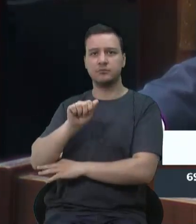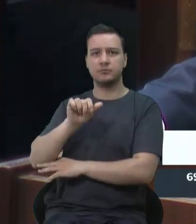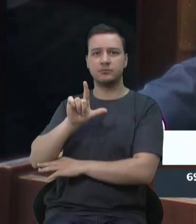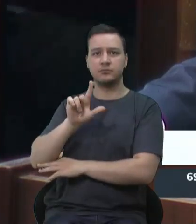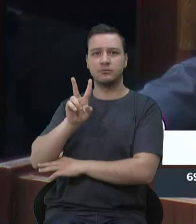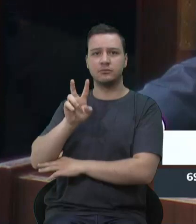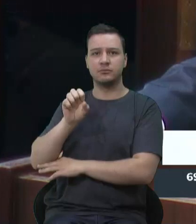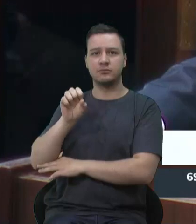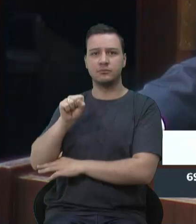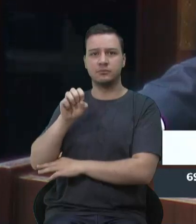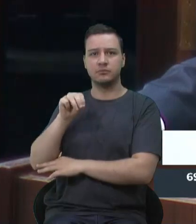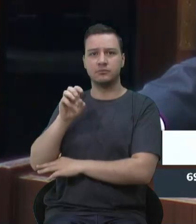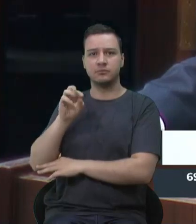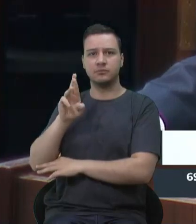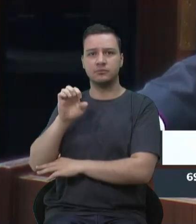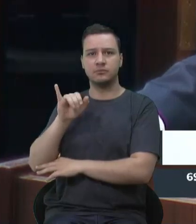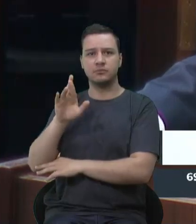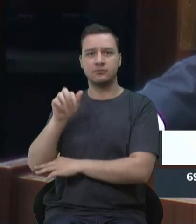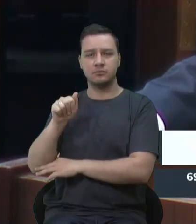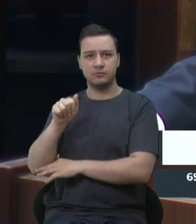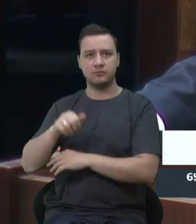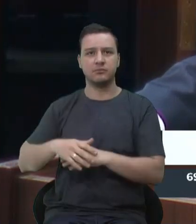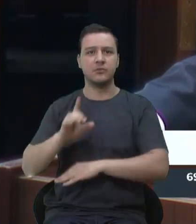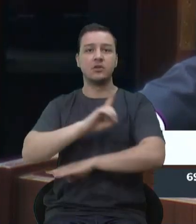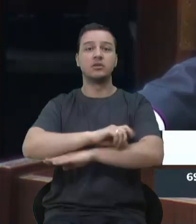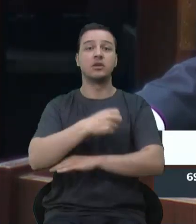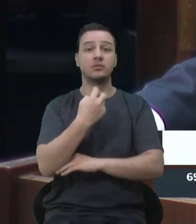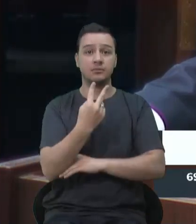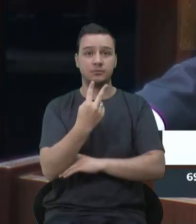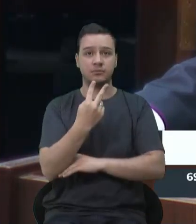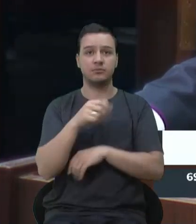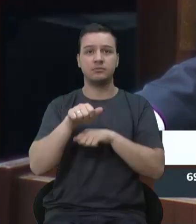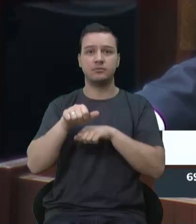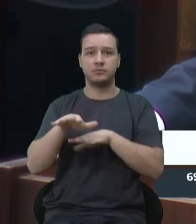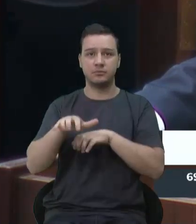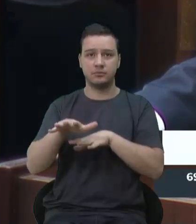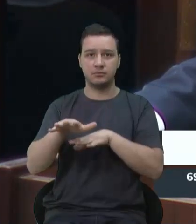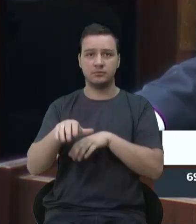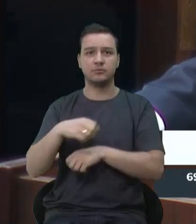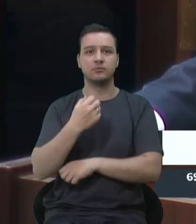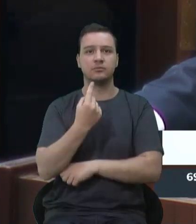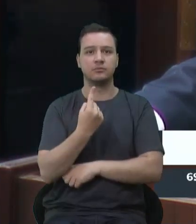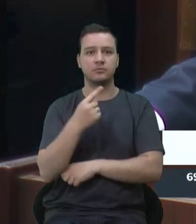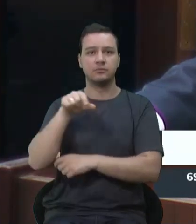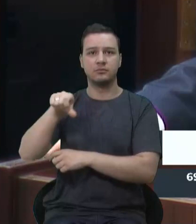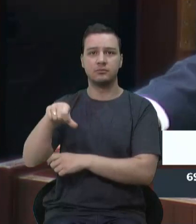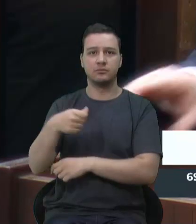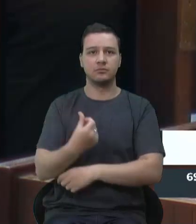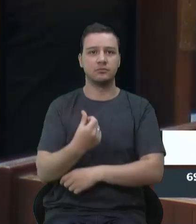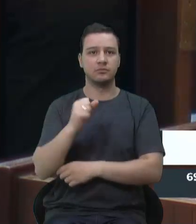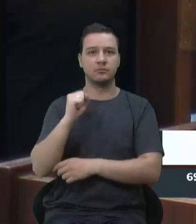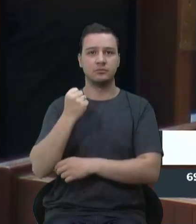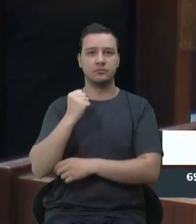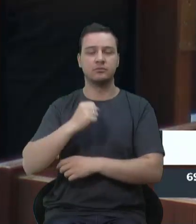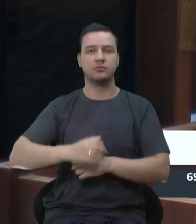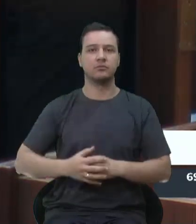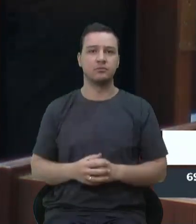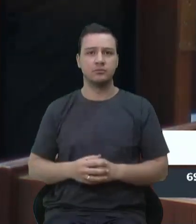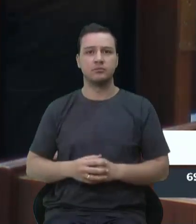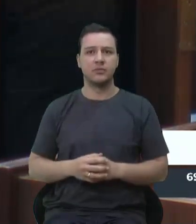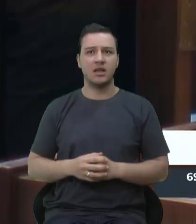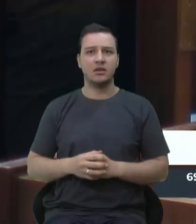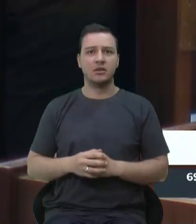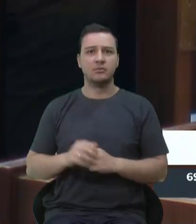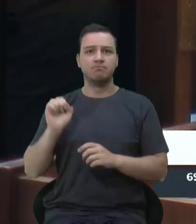dia 2, repito, no dia 2 de setembro de 1968, e se abatia sobre o